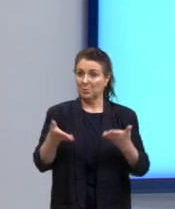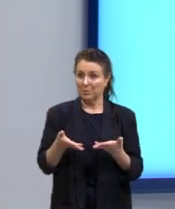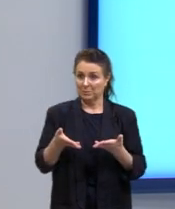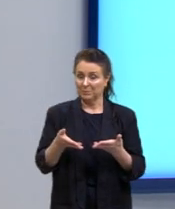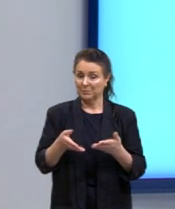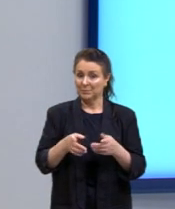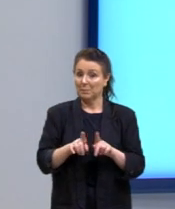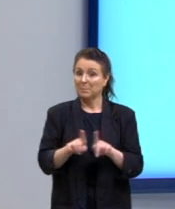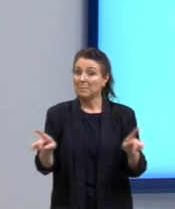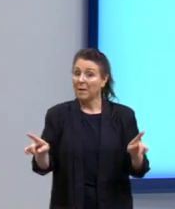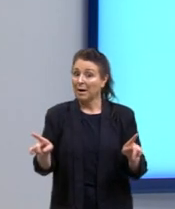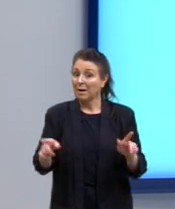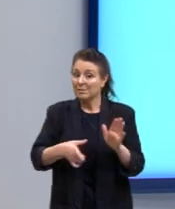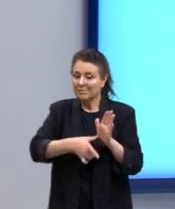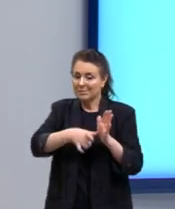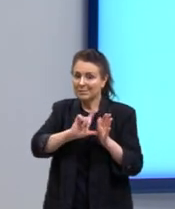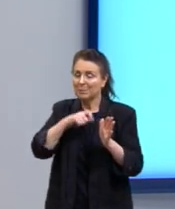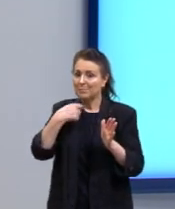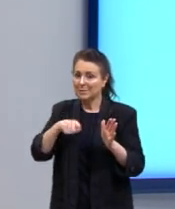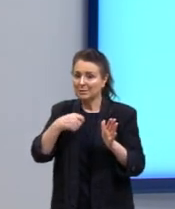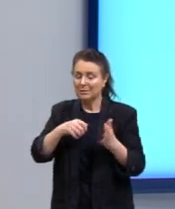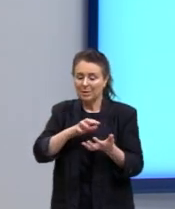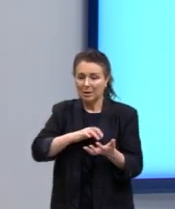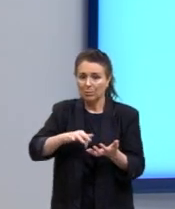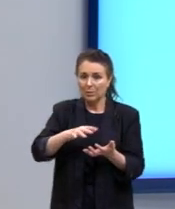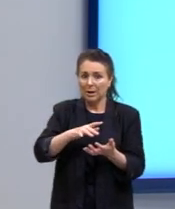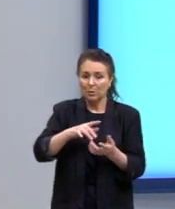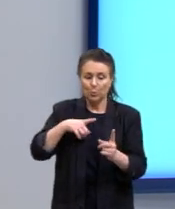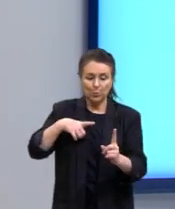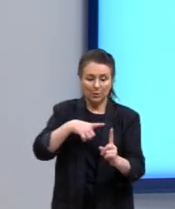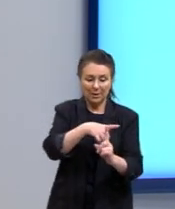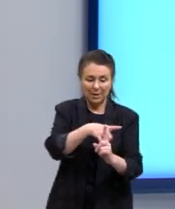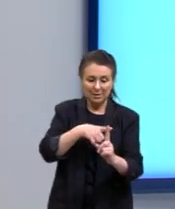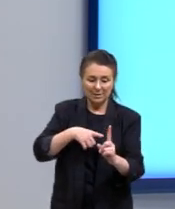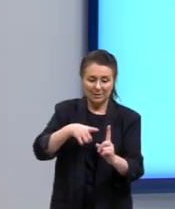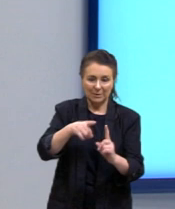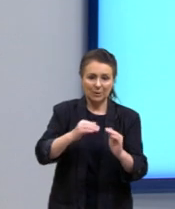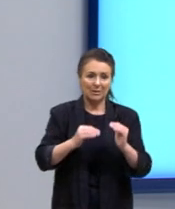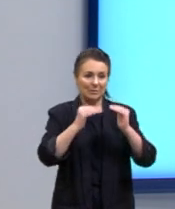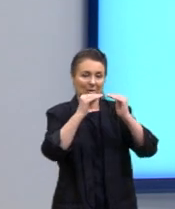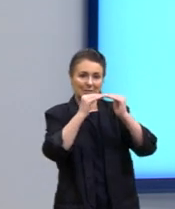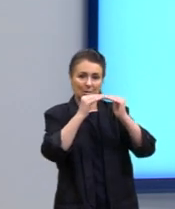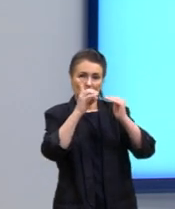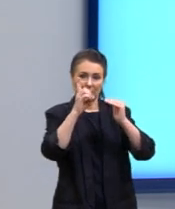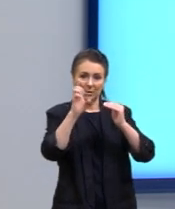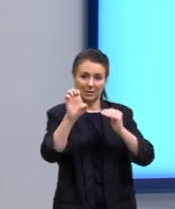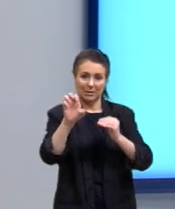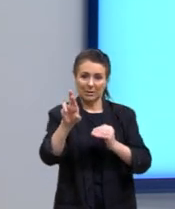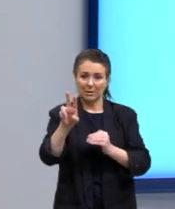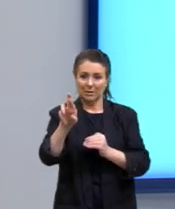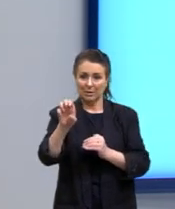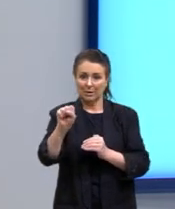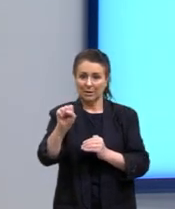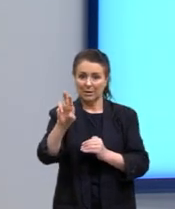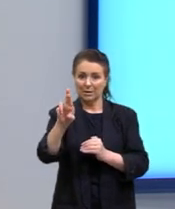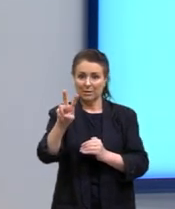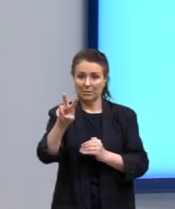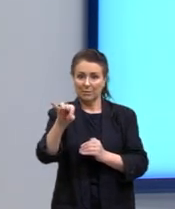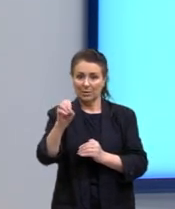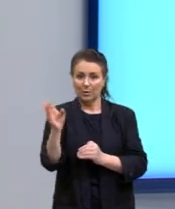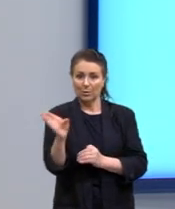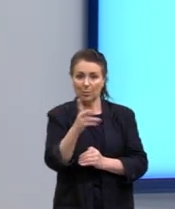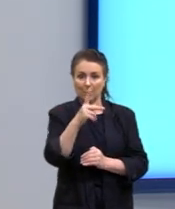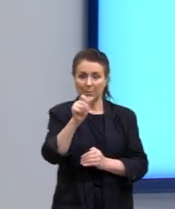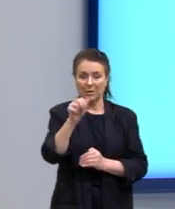mas antes nós precisamos calcular o desvio padrão porque a variância ela não